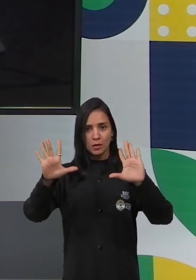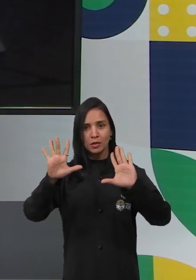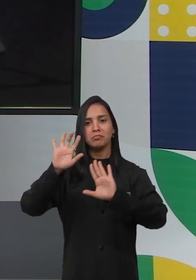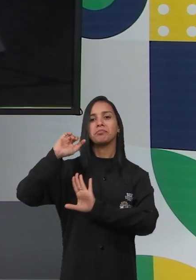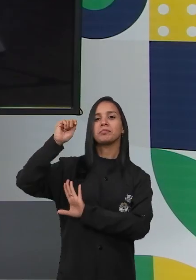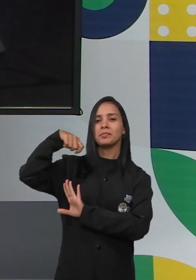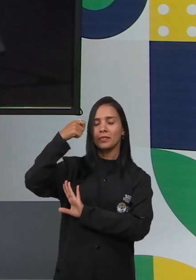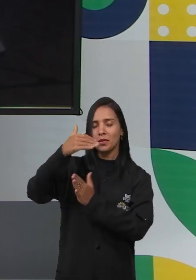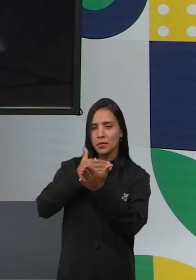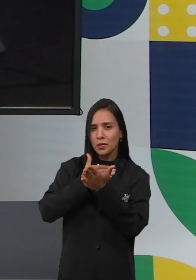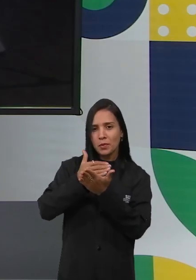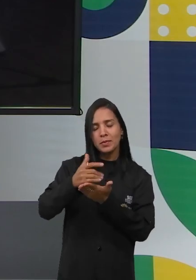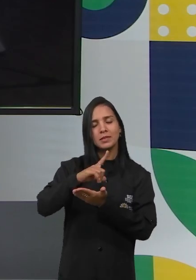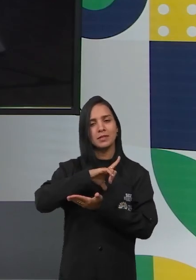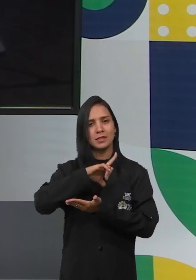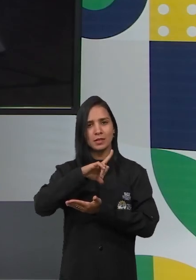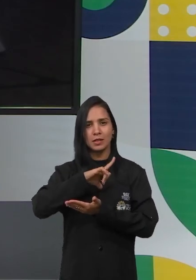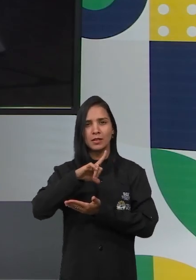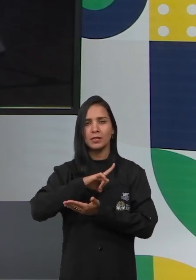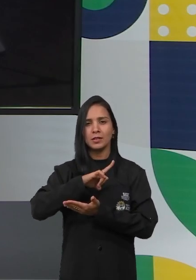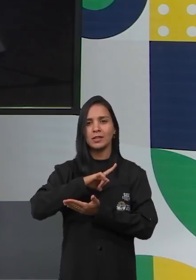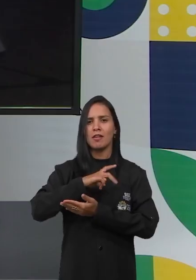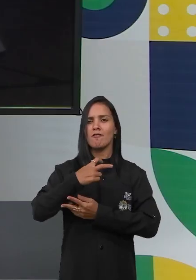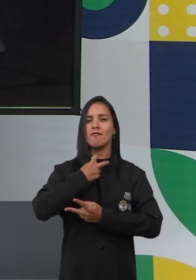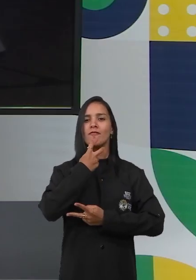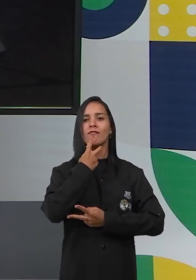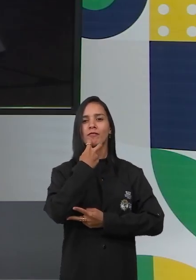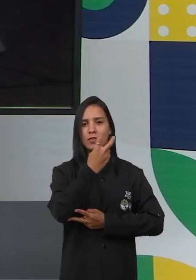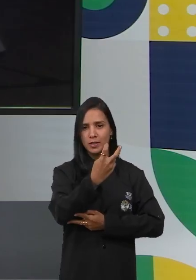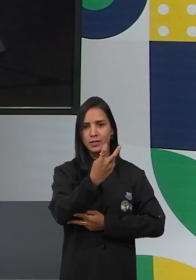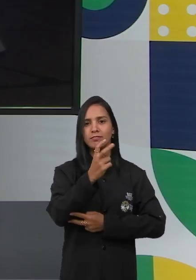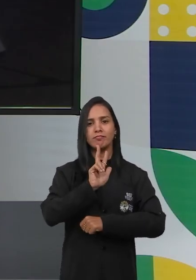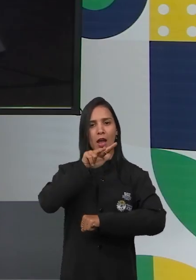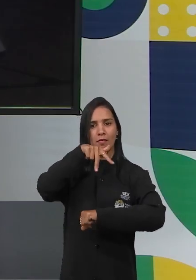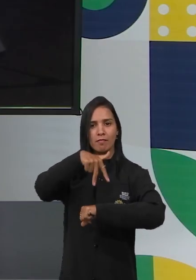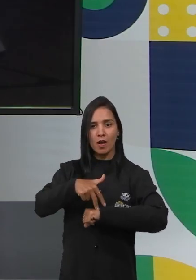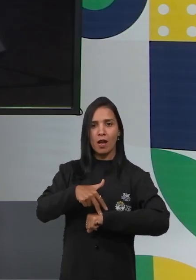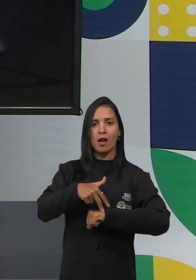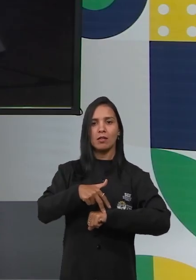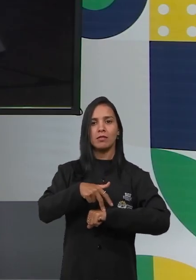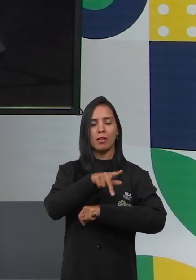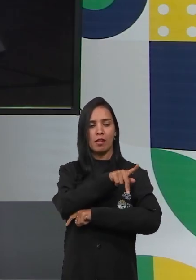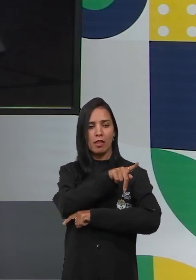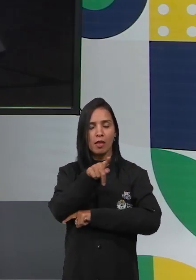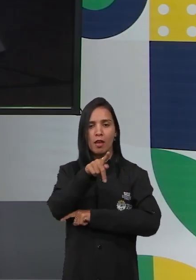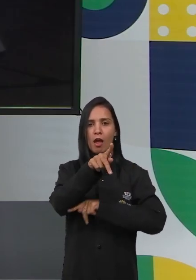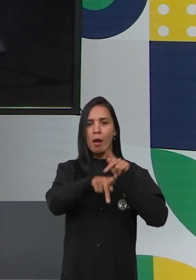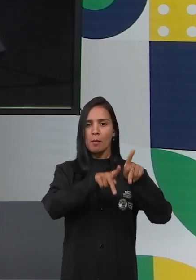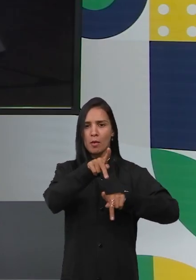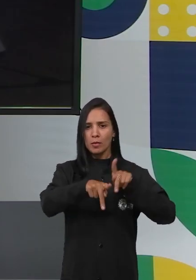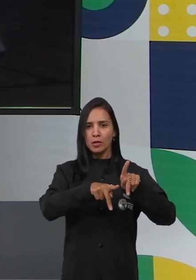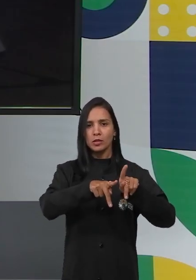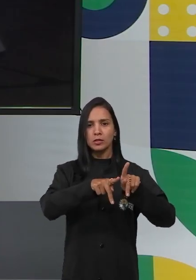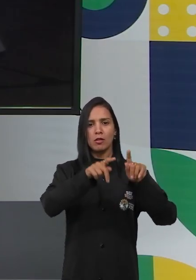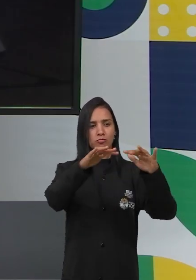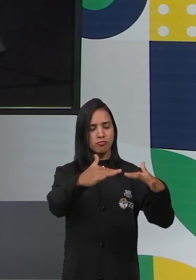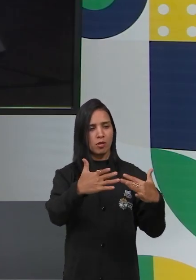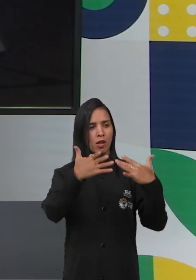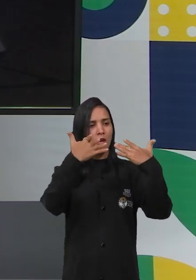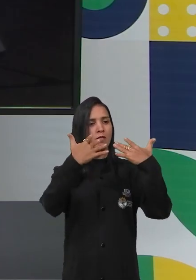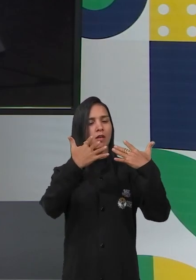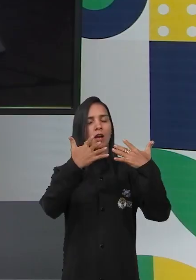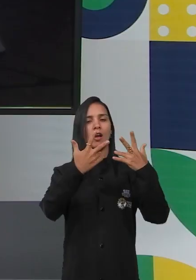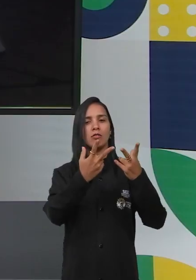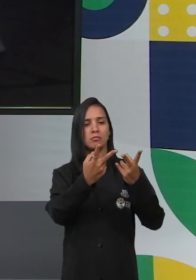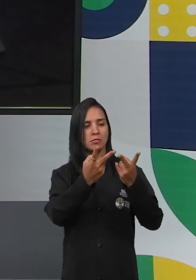passaram a ter muita voz, a ser ouvido e fazer crítica ao sistema, à sua vida